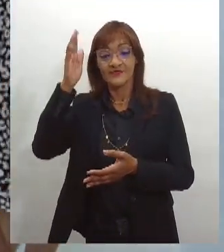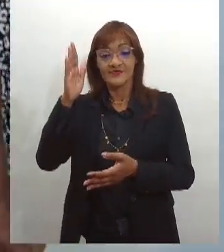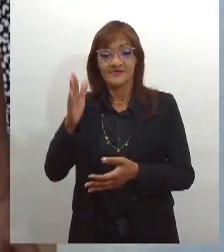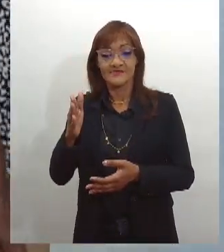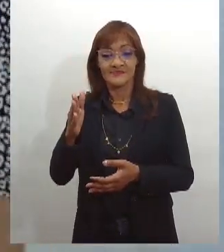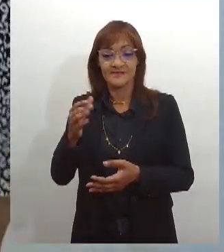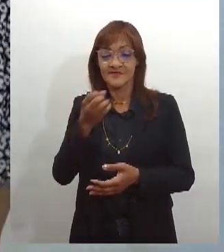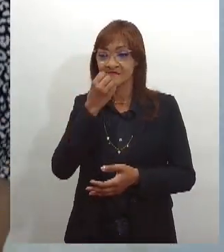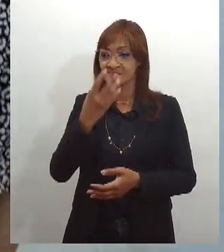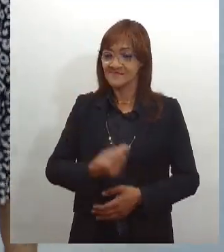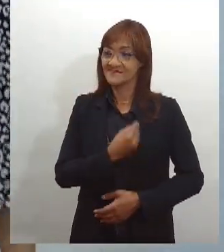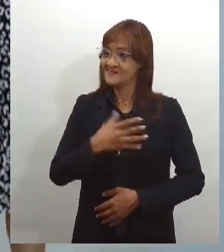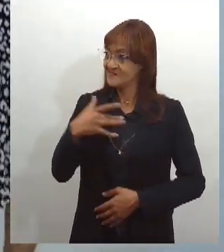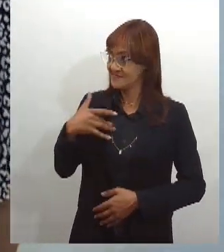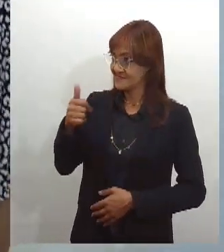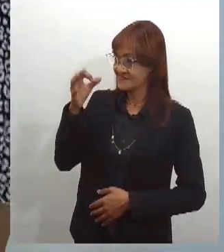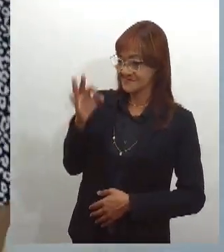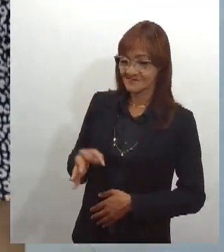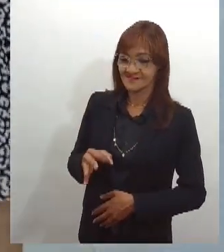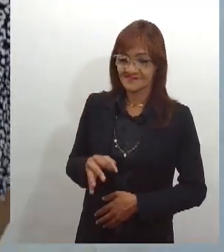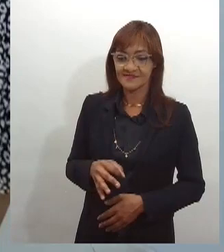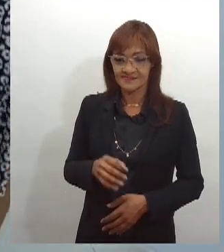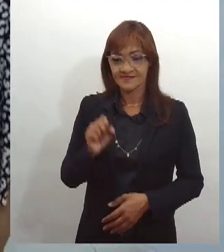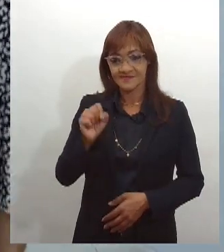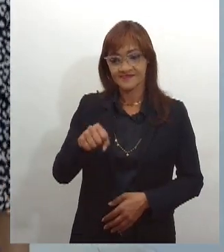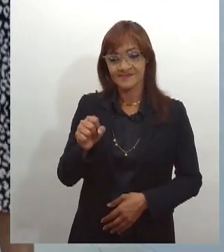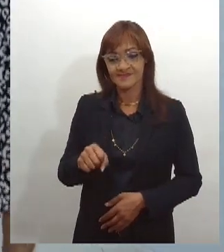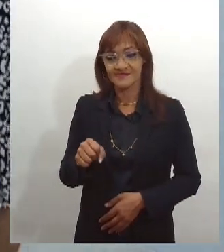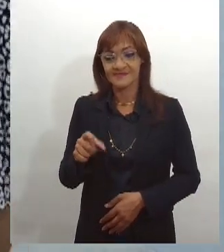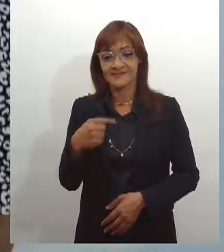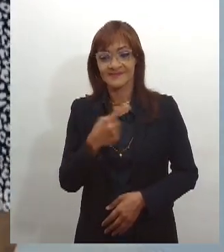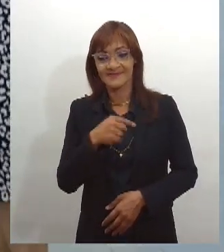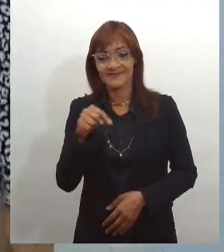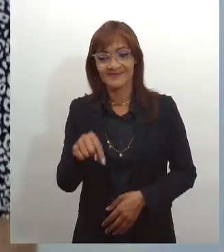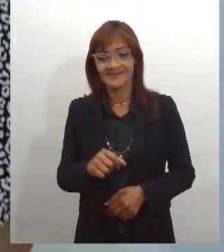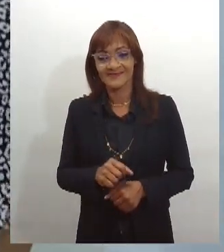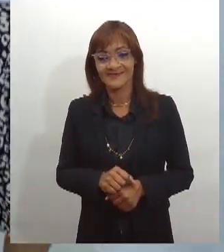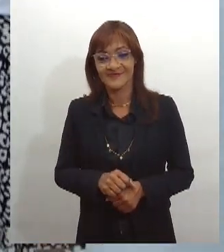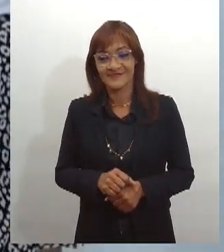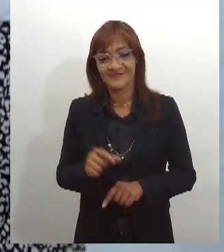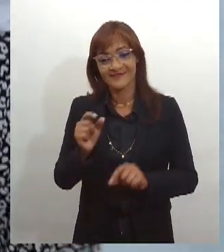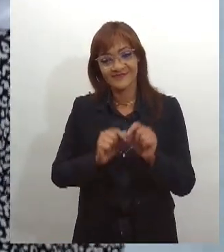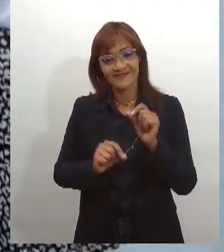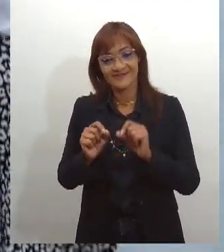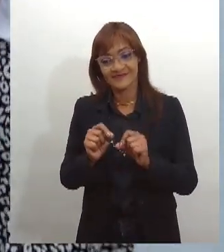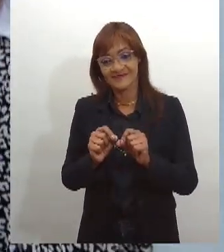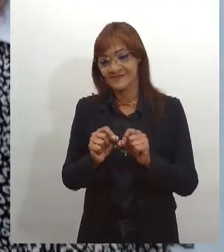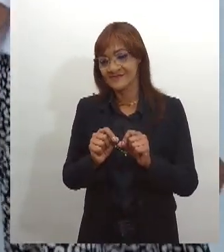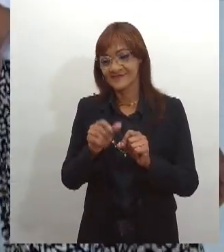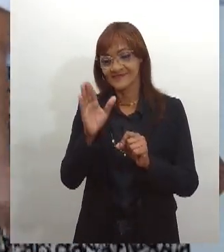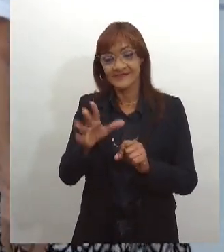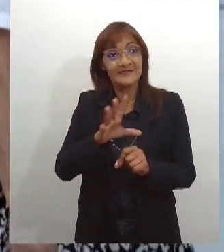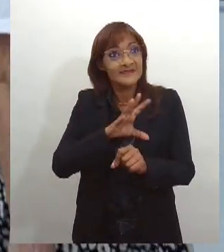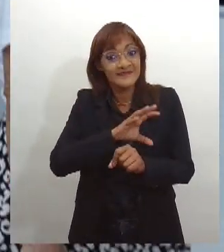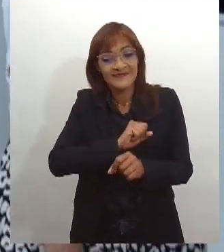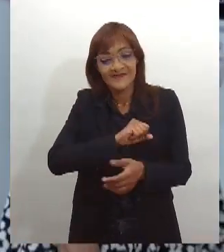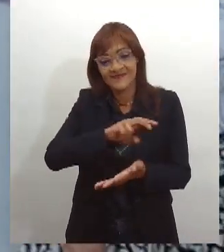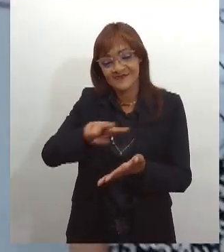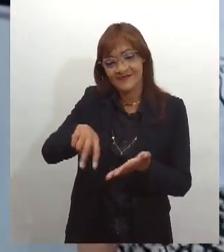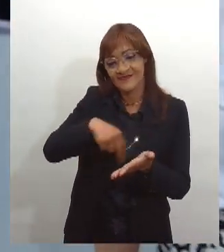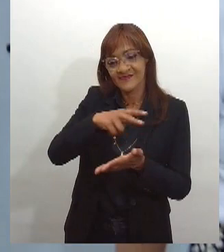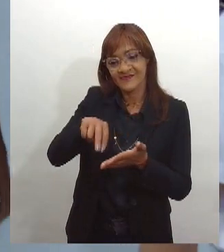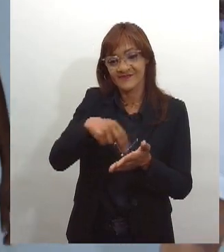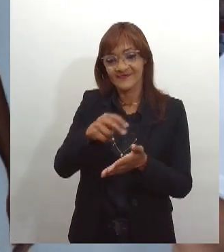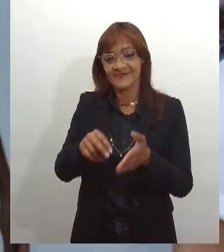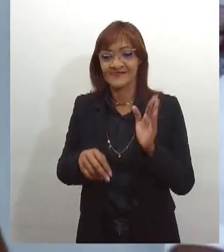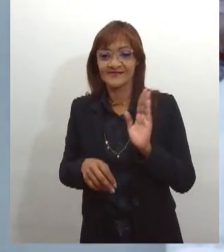não é isso, Gladstone? Com certeza, a gente está aqui sem suspeita de falar, né, porque a gente já ama a dança e já faz a dança há 50 anos. Então,